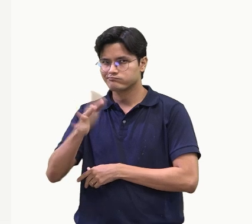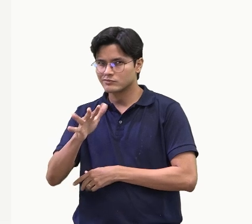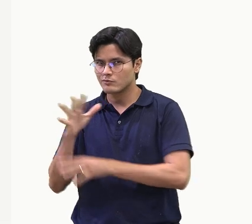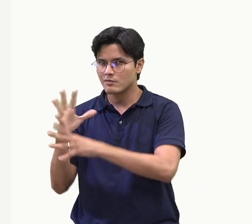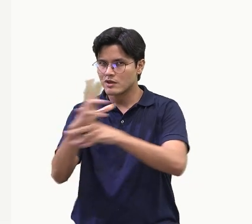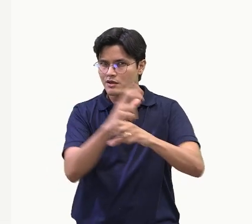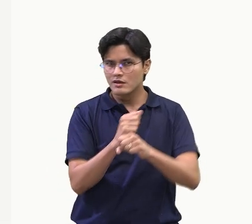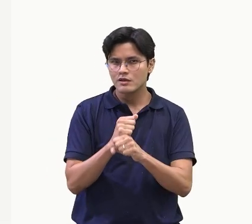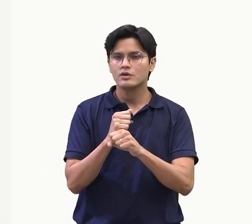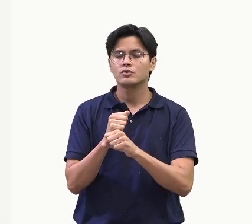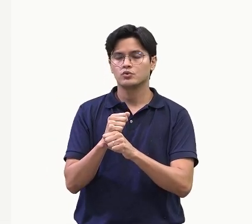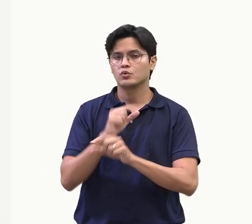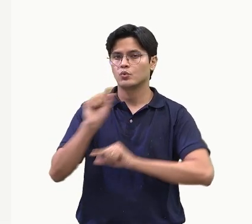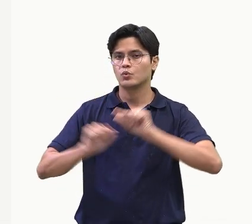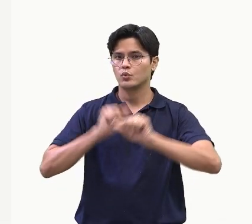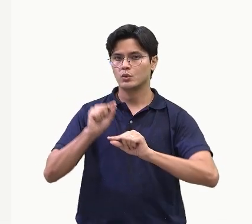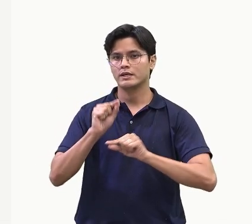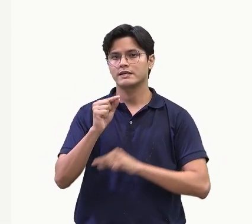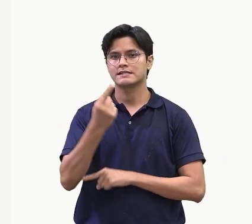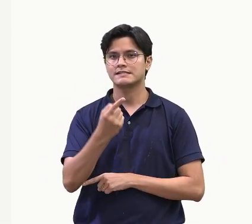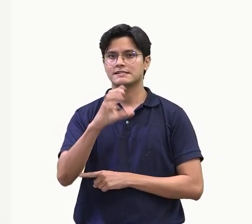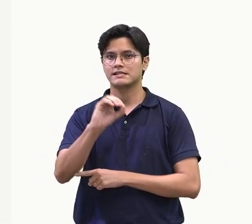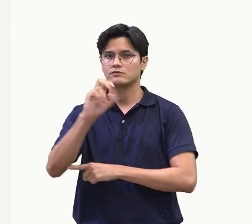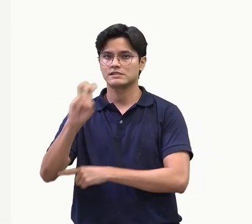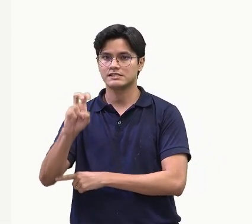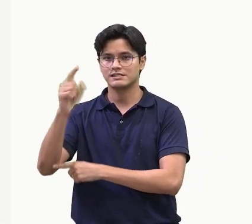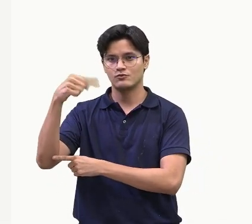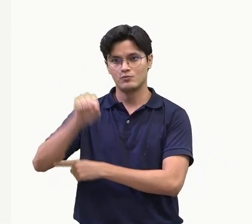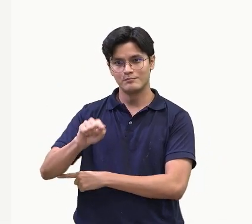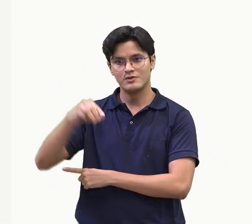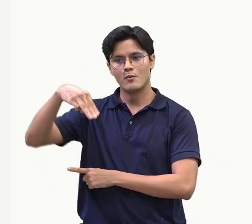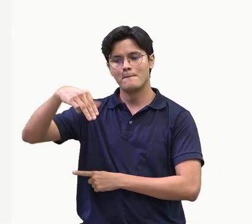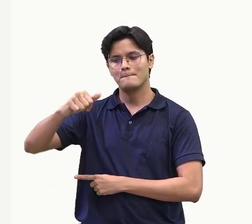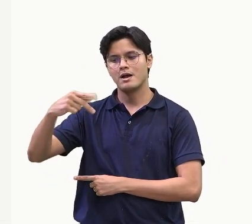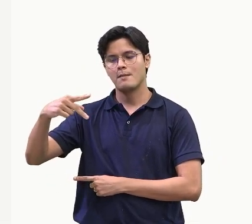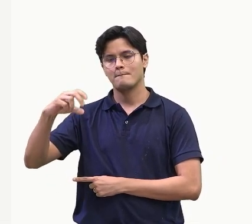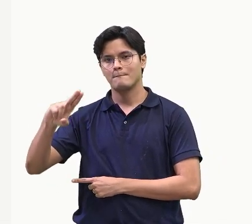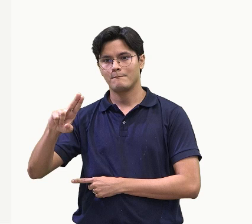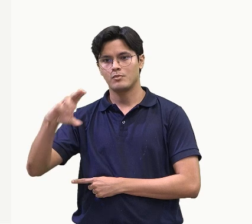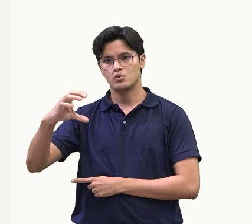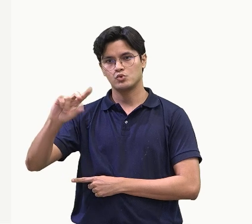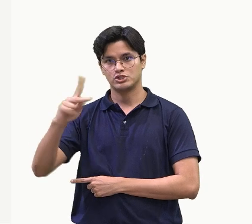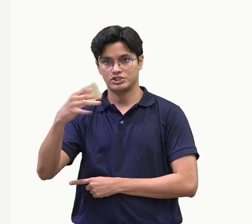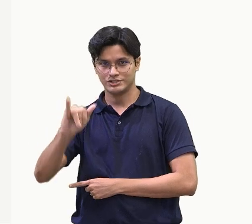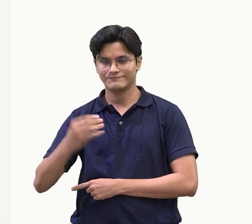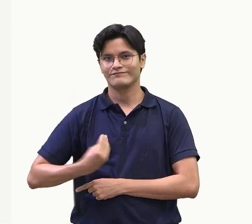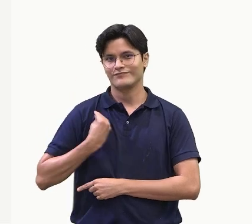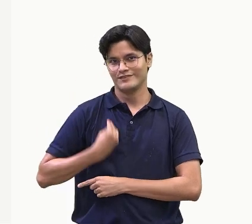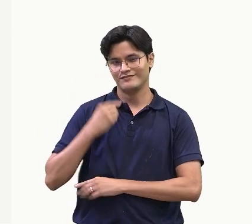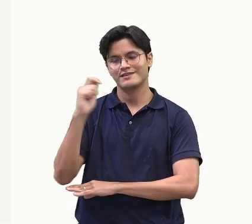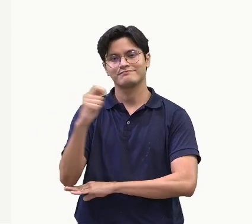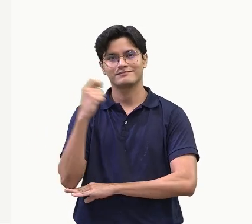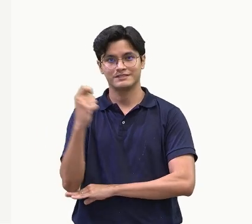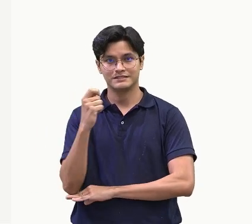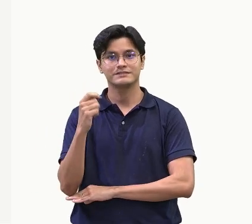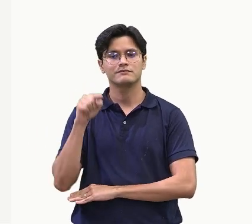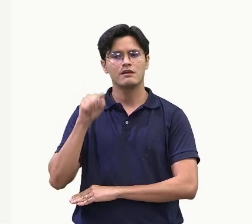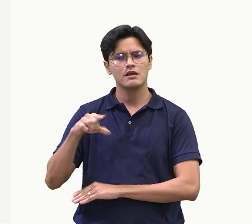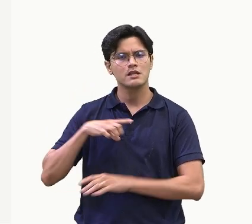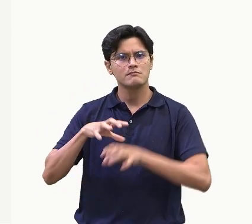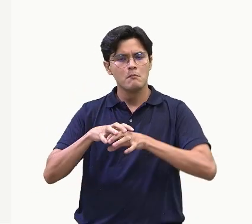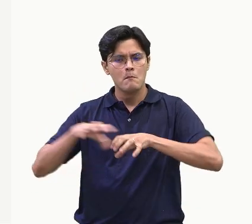2005 era de 105 mil Mapuche nesse país. Eles estavam